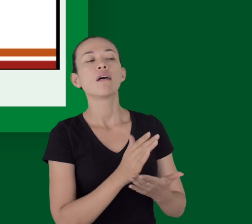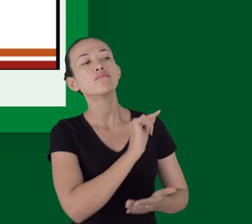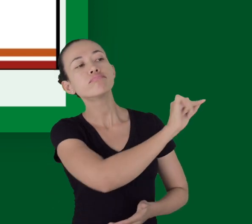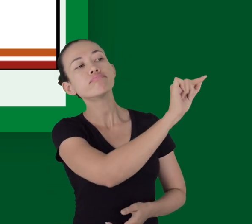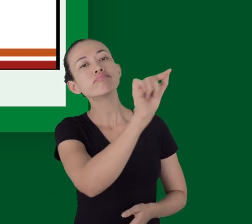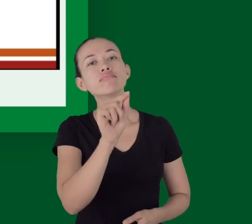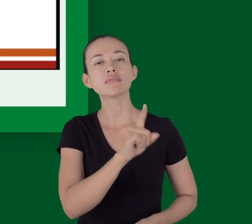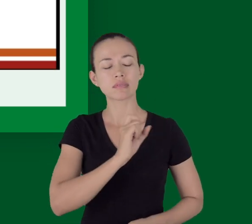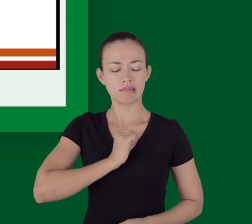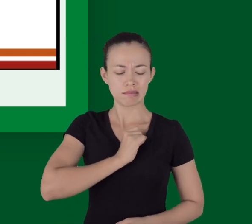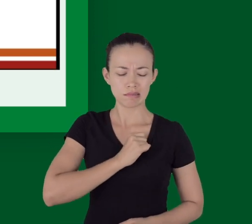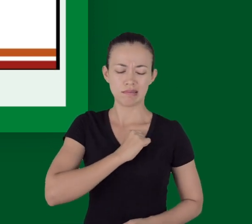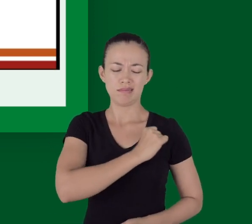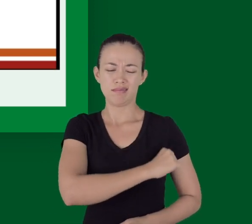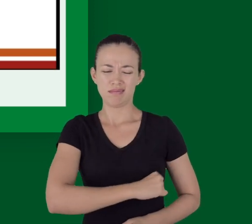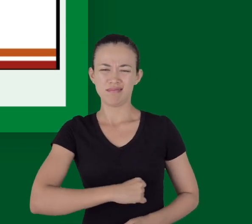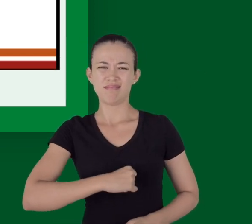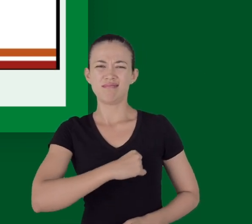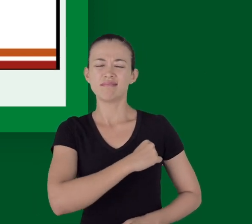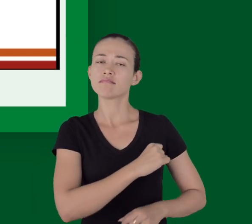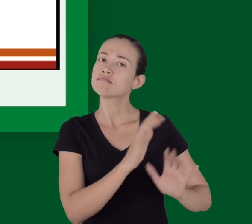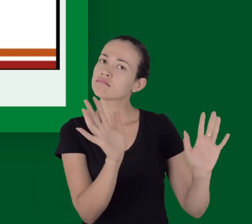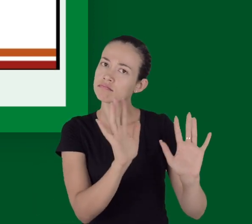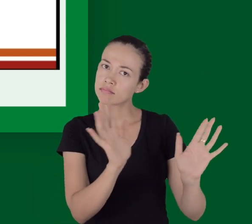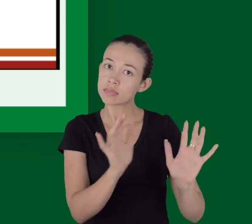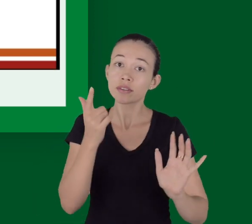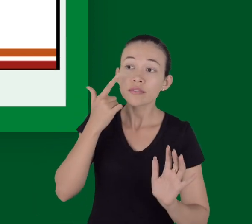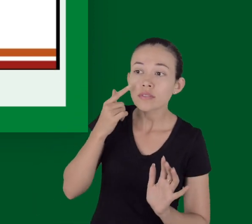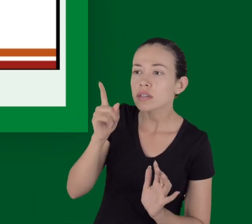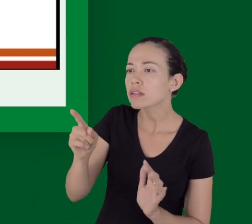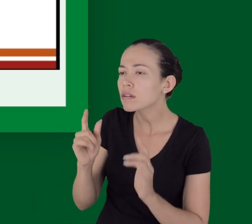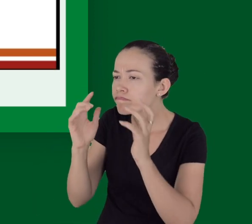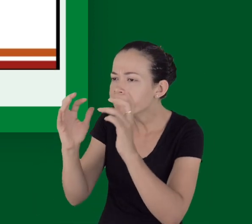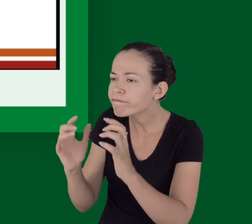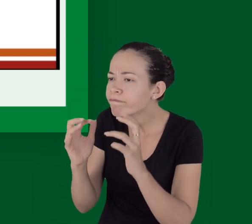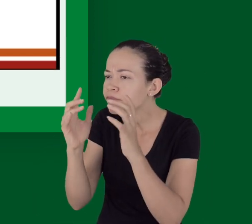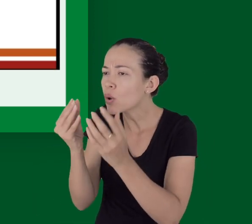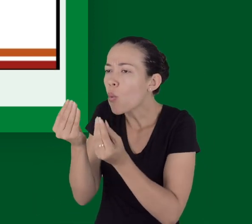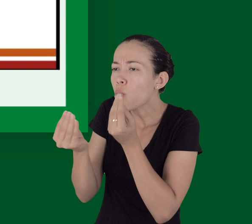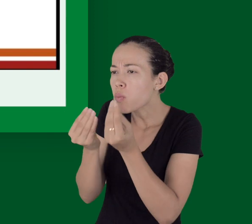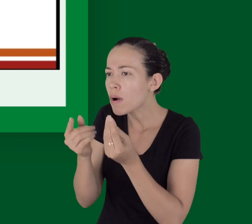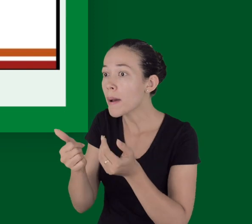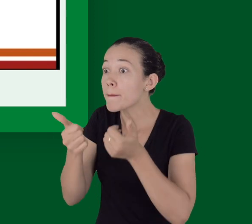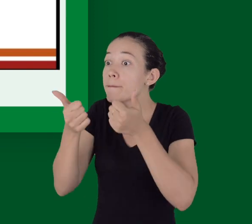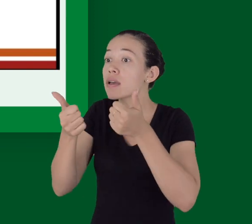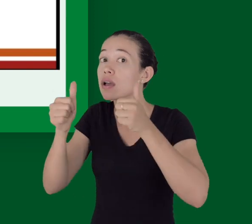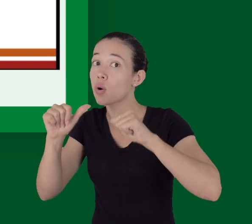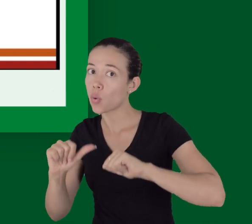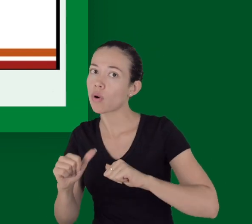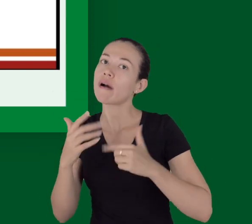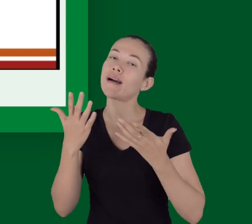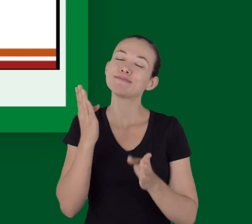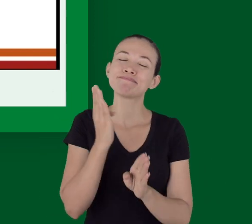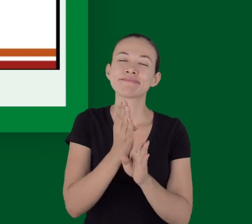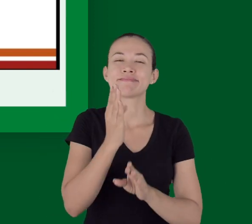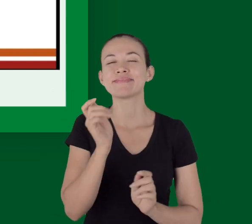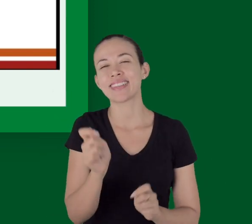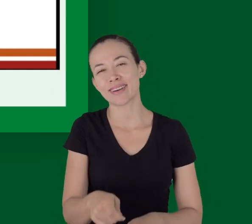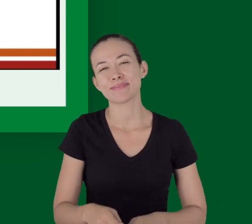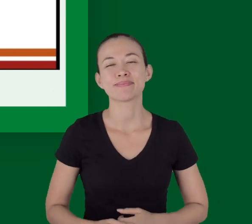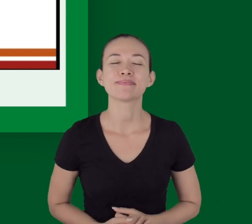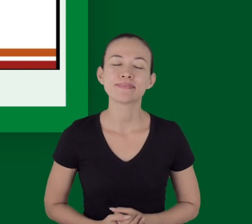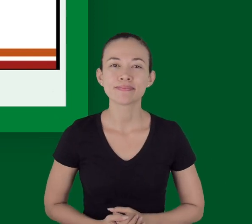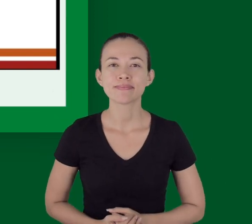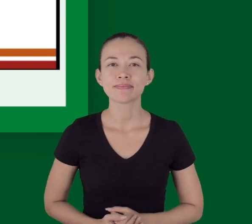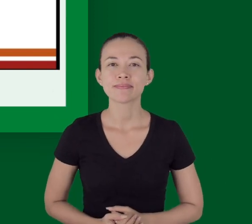leito ungueal, né, pressão supraorbital, tá, e pressão na região da clavícula, né? Hoje a gente vê o pessoal fazendo rotação de